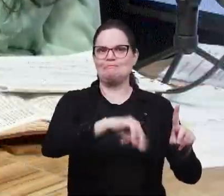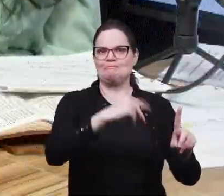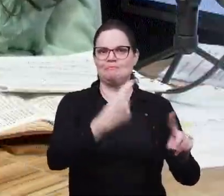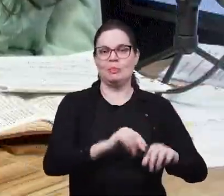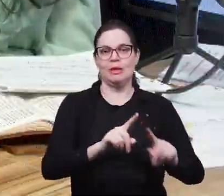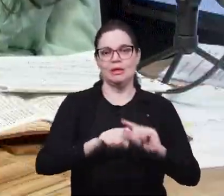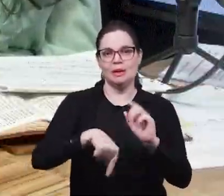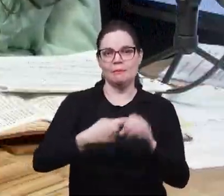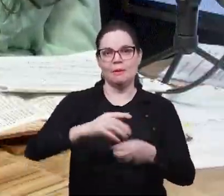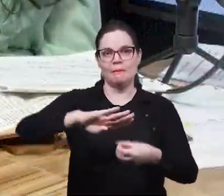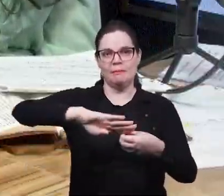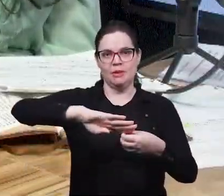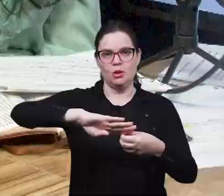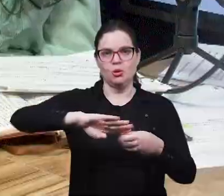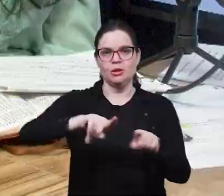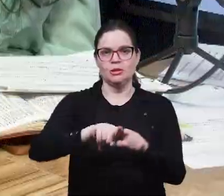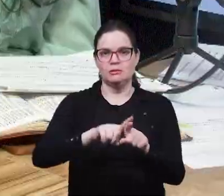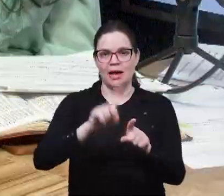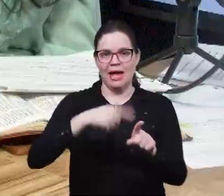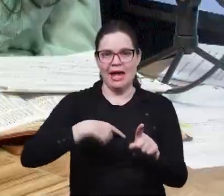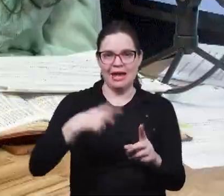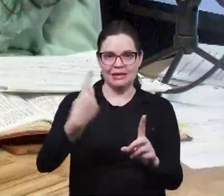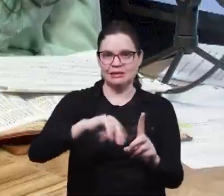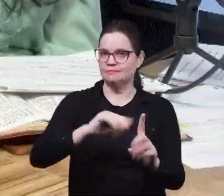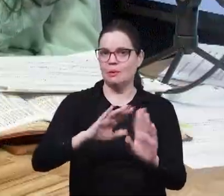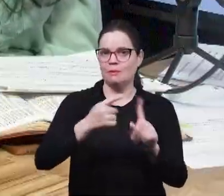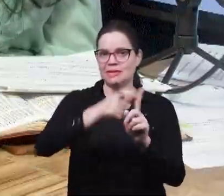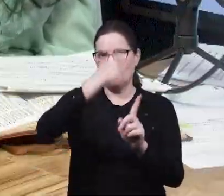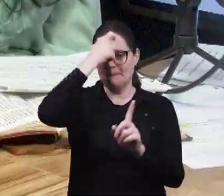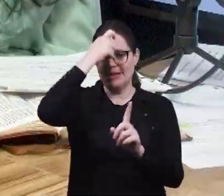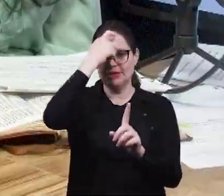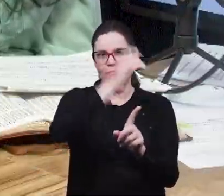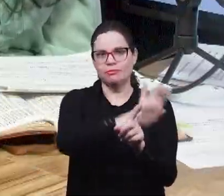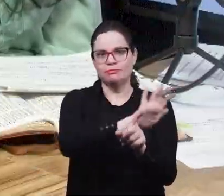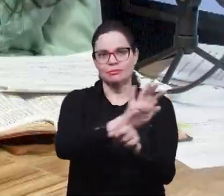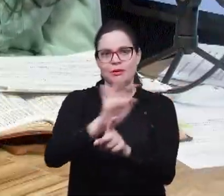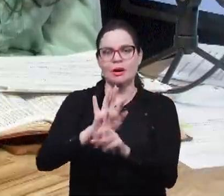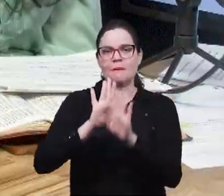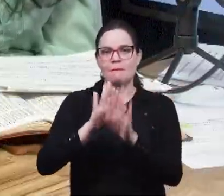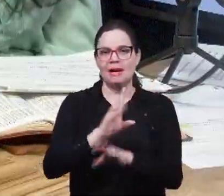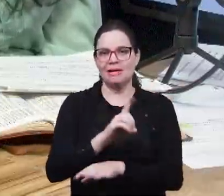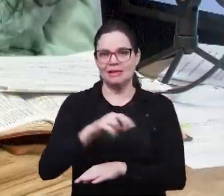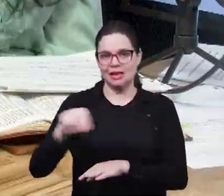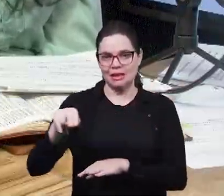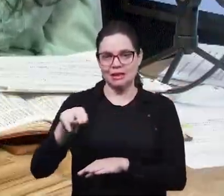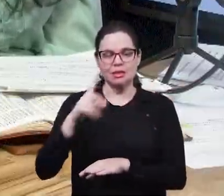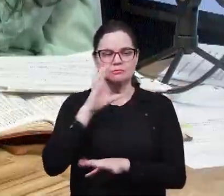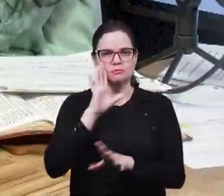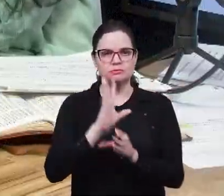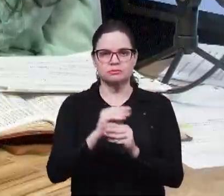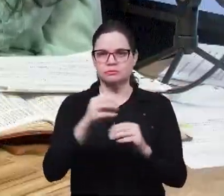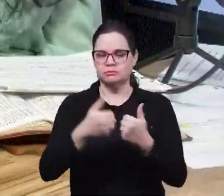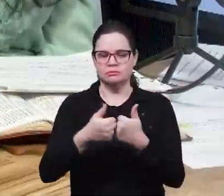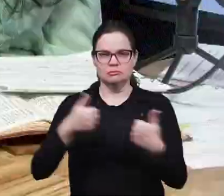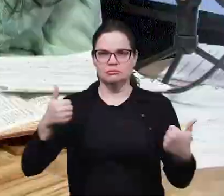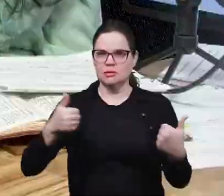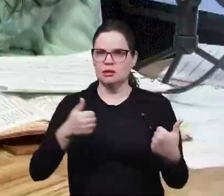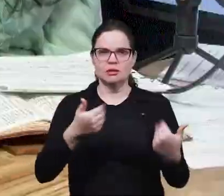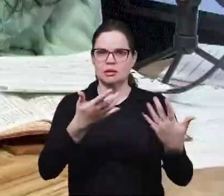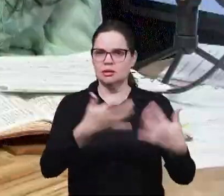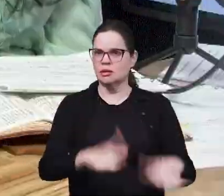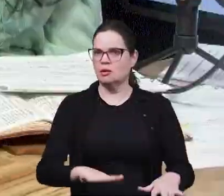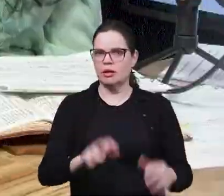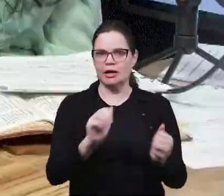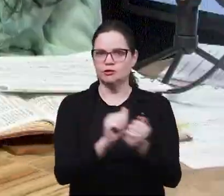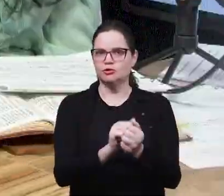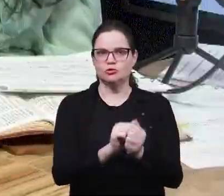cativeiro babilônico, em que a perseguição já não era tão a carne, era a nível da mente. Então Daniel ali, de não se contaminar com um banquete que era servido,